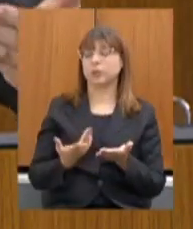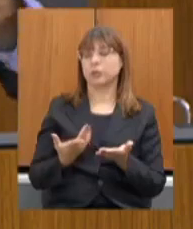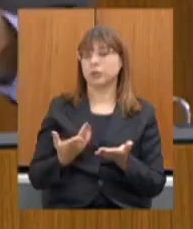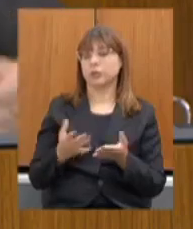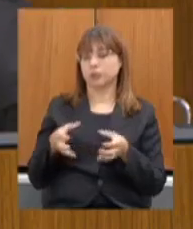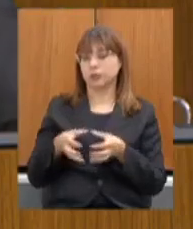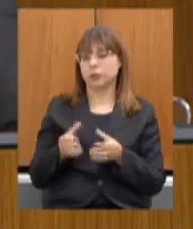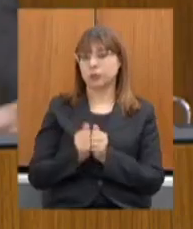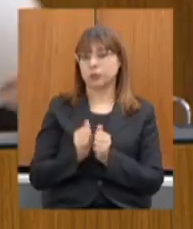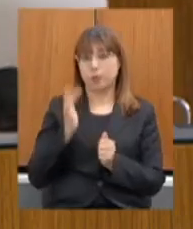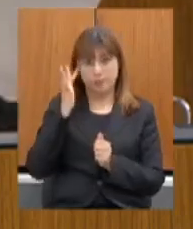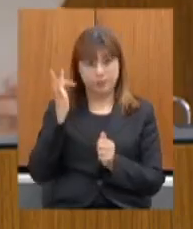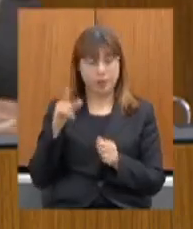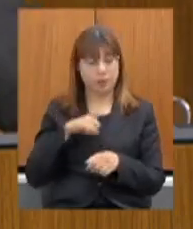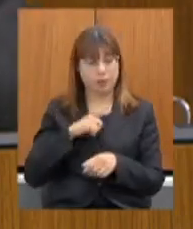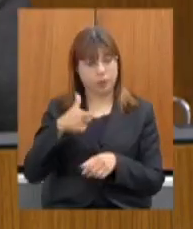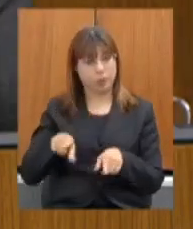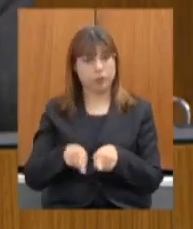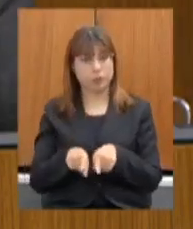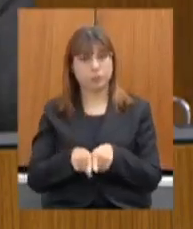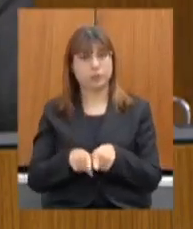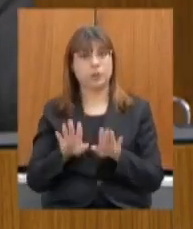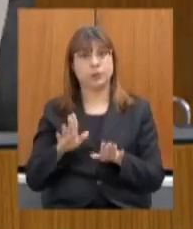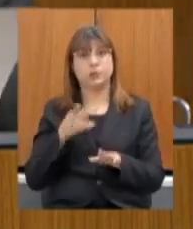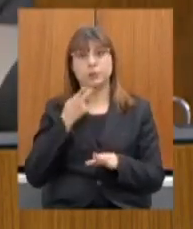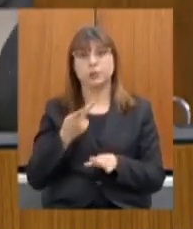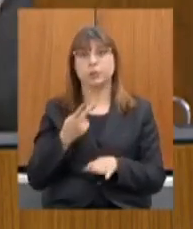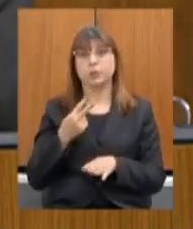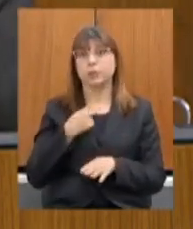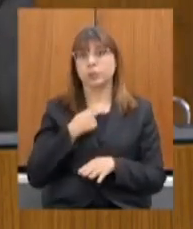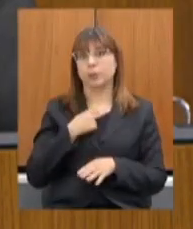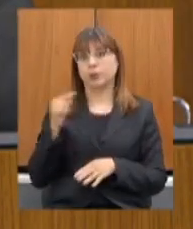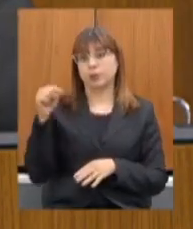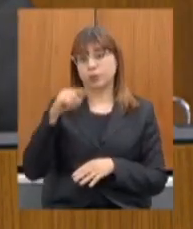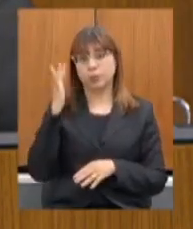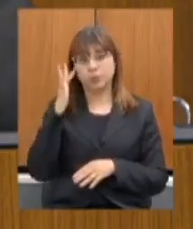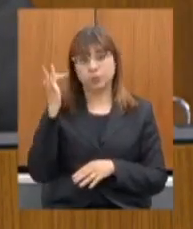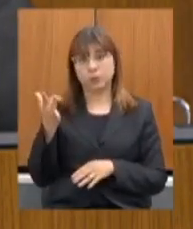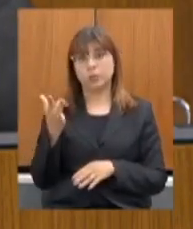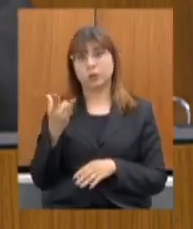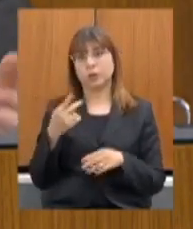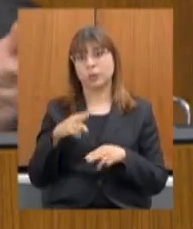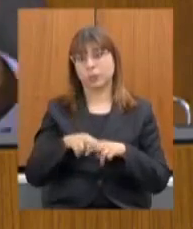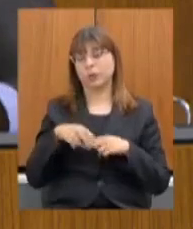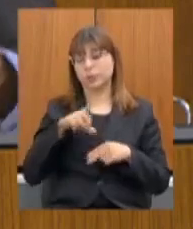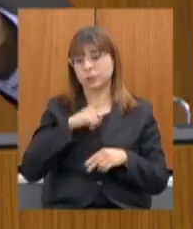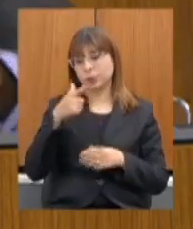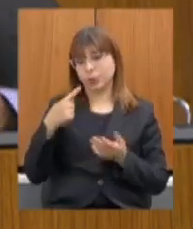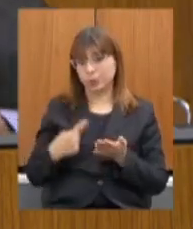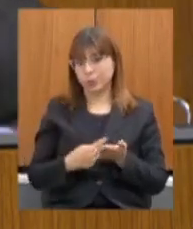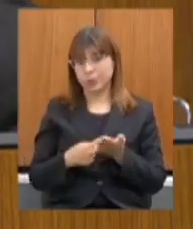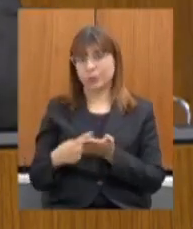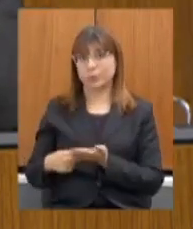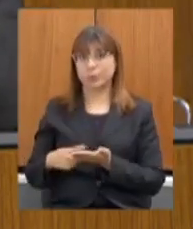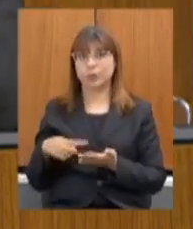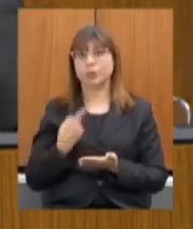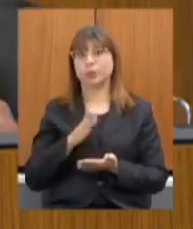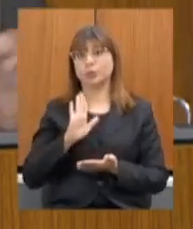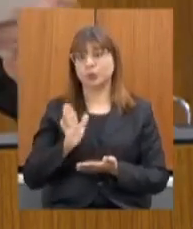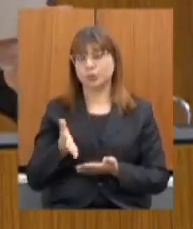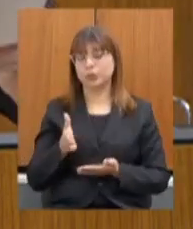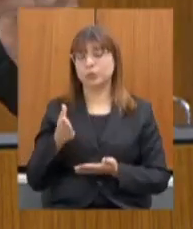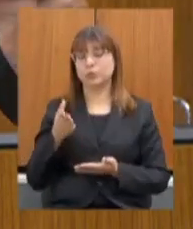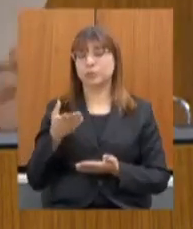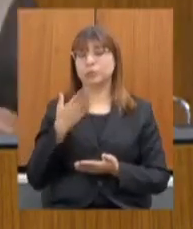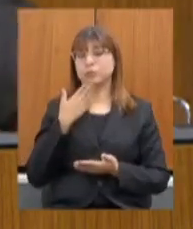encontro. Mas, V. Exª já nos relatou aqui o impedimento de comparecer amanhã com outras agendas, como nós já tínhamos, inclusive, aportado um requerimento